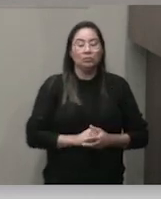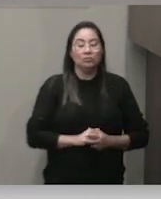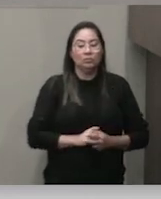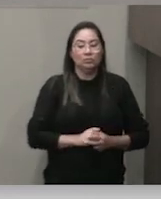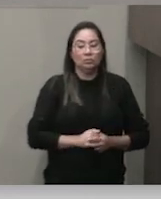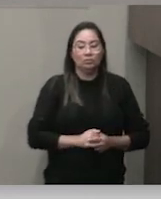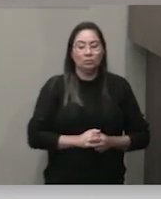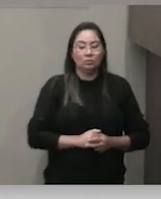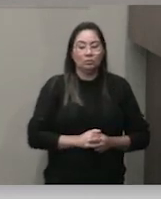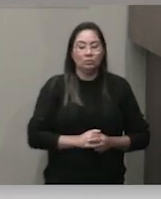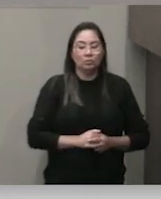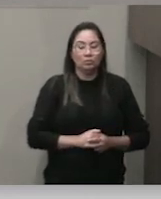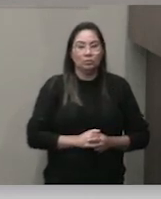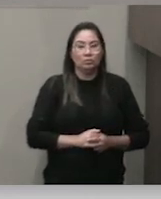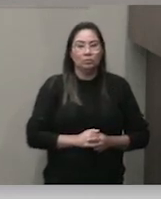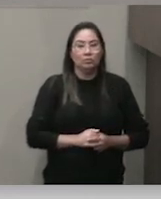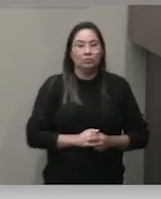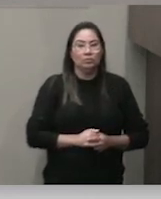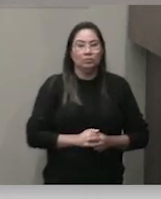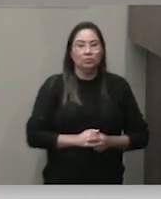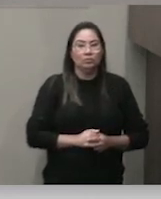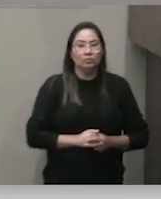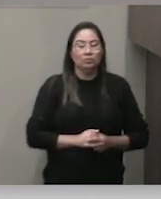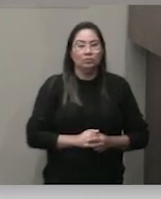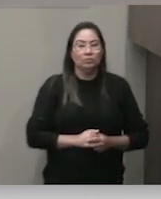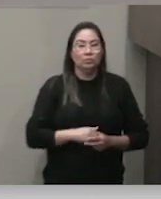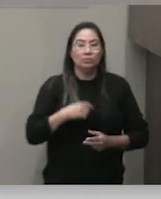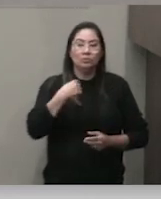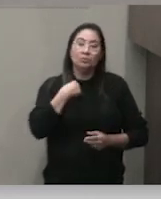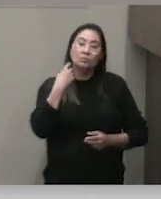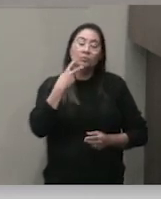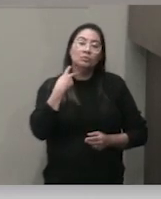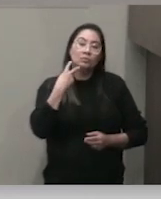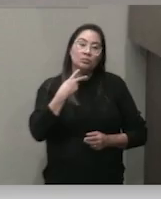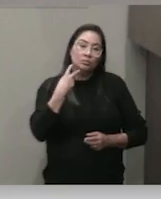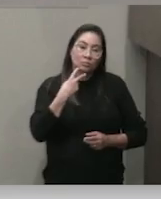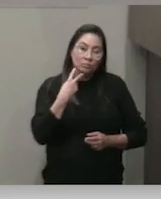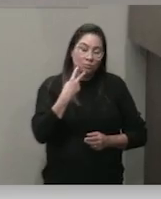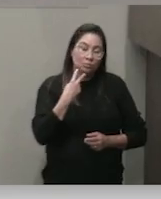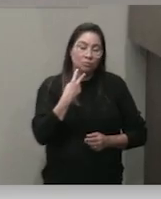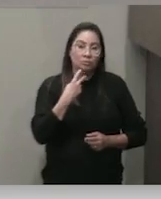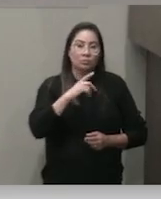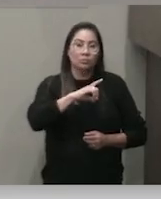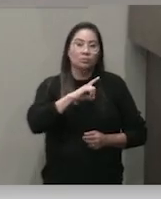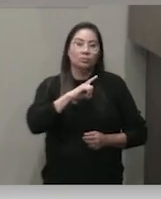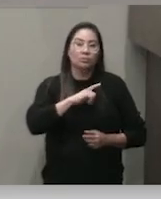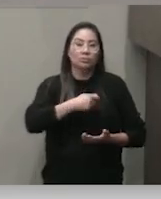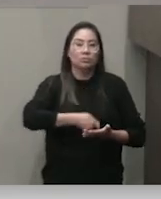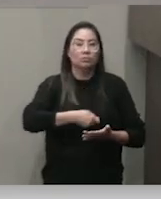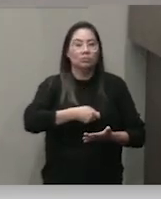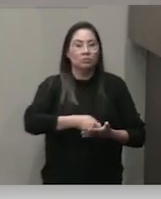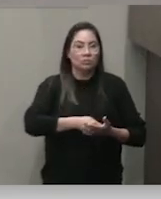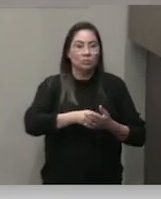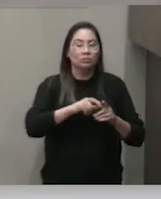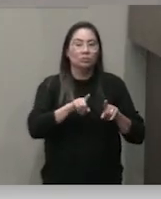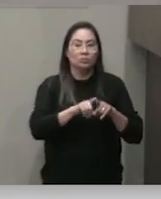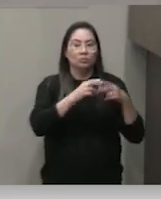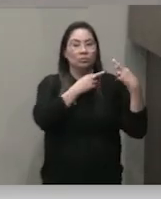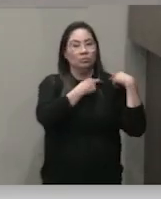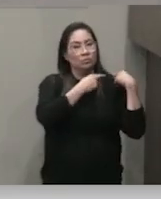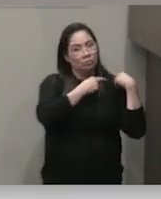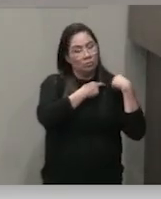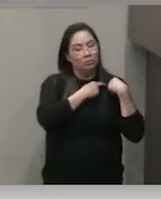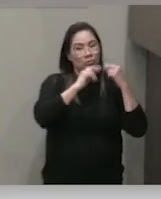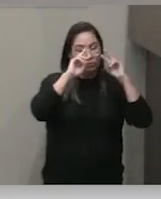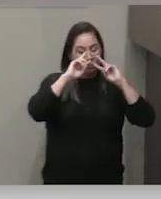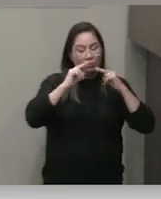que, como legislador do poder municipal, tenho a obrigação e o dever de reconhecer e fazer